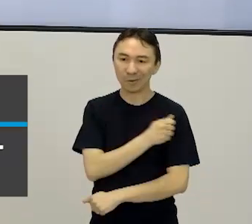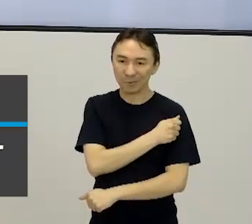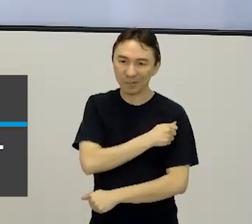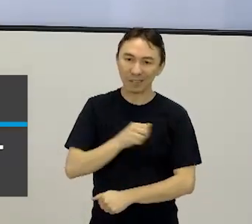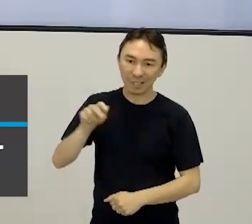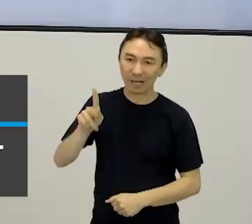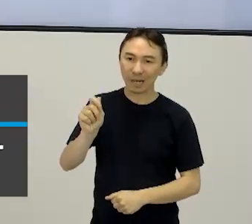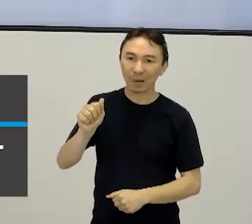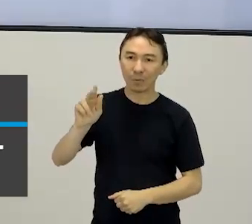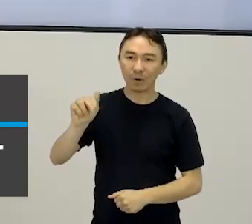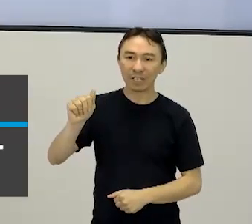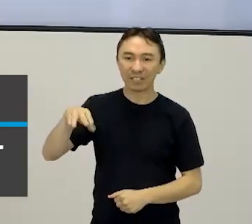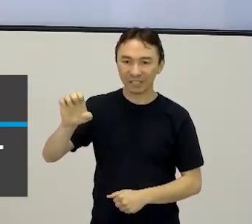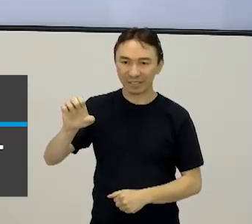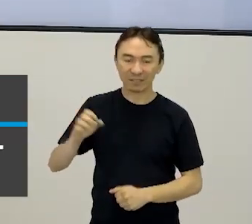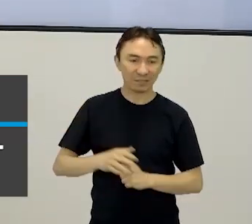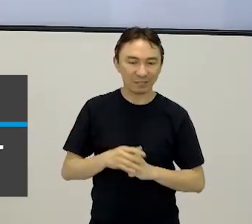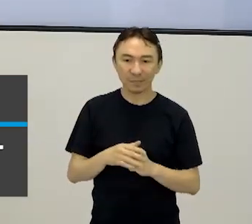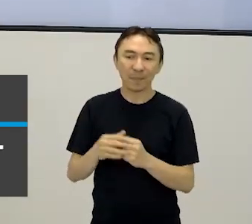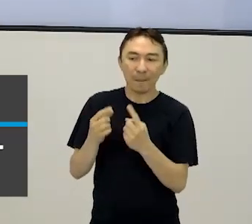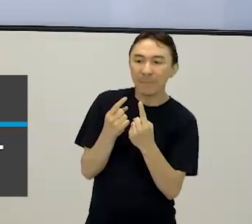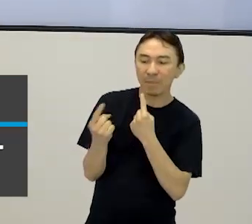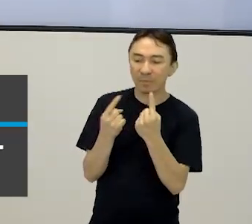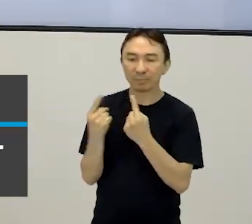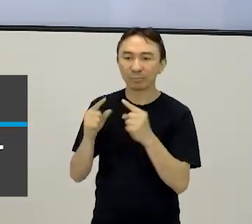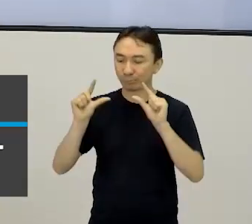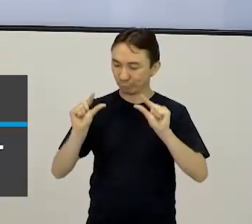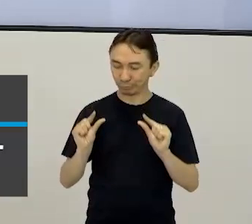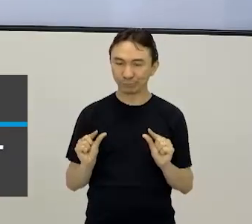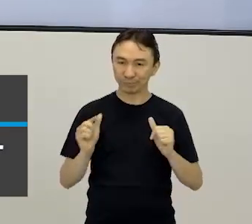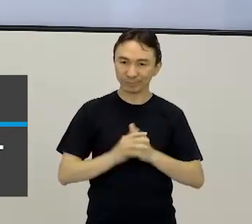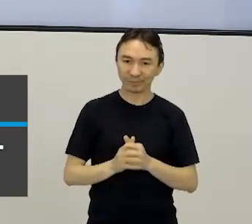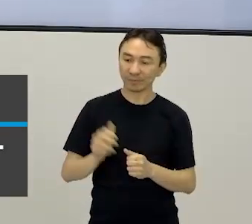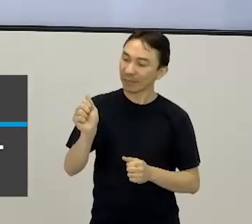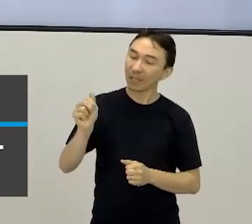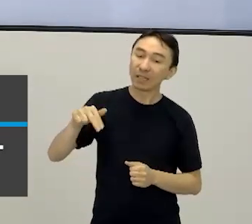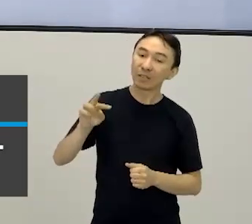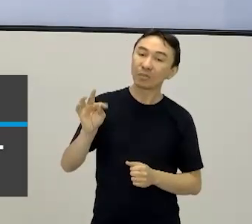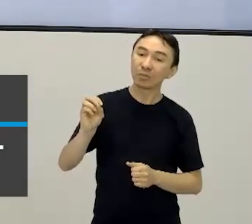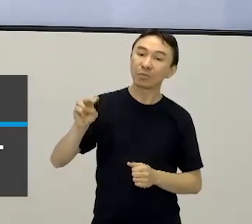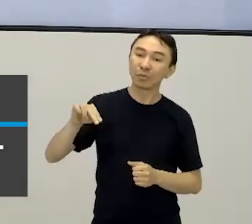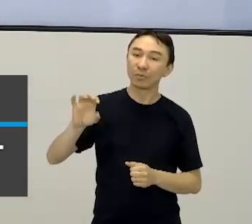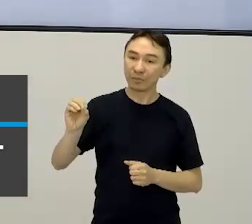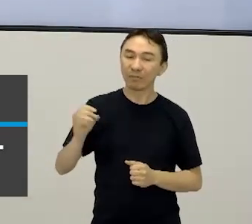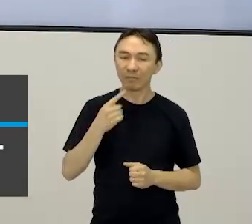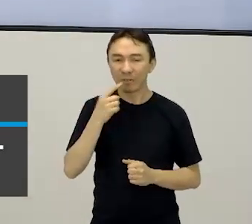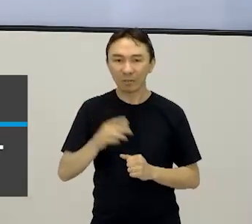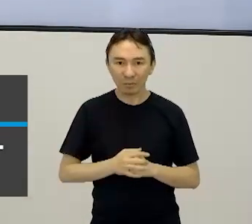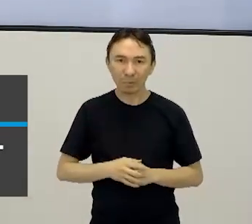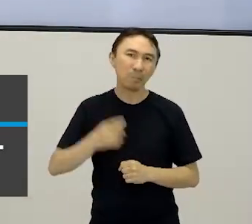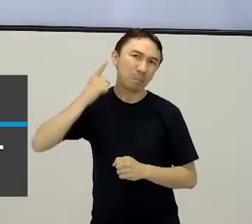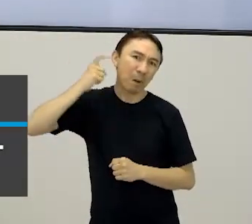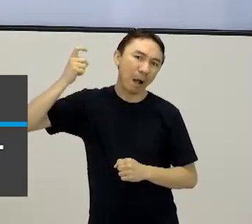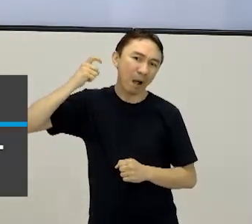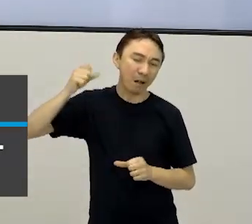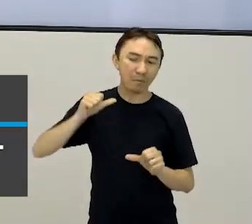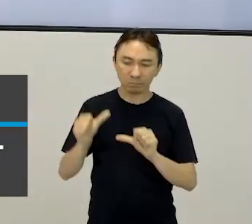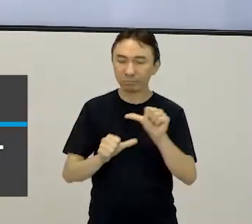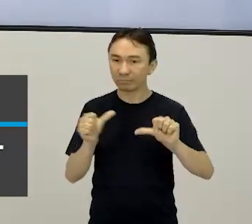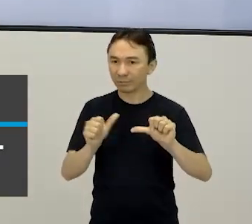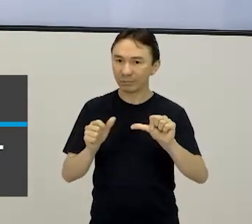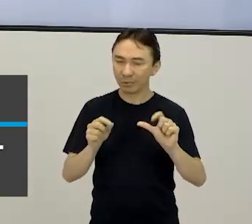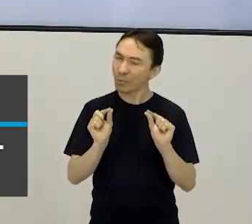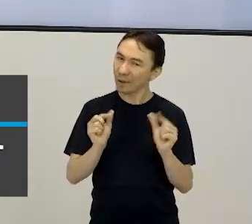diálogo. O professor Antônio já percebeu outro tipo de mudança. Mudança sonora, mas como? Sem muito